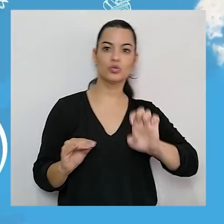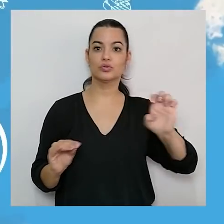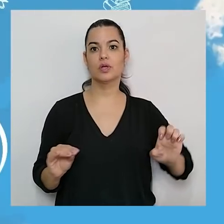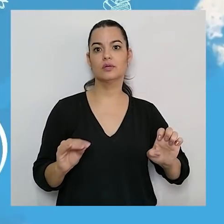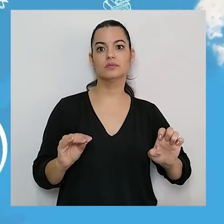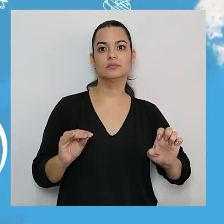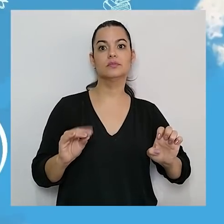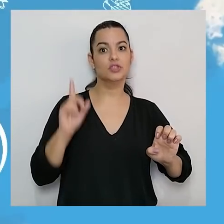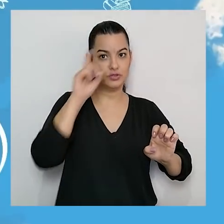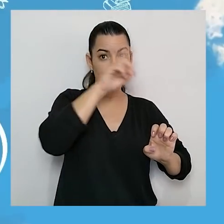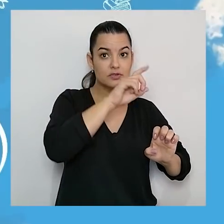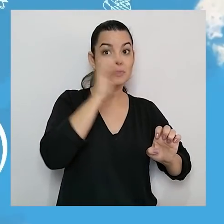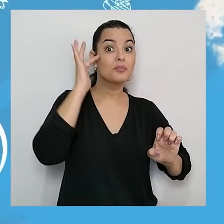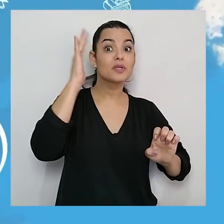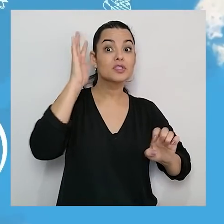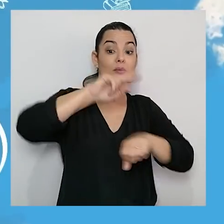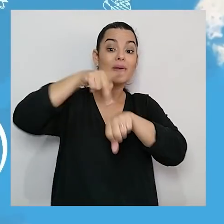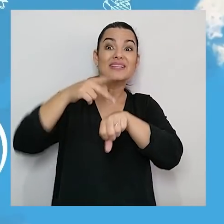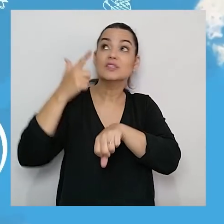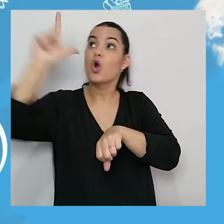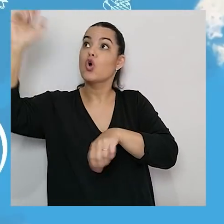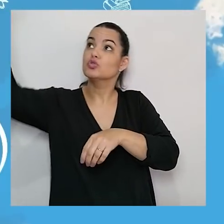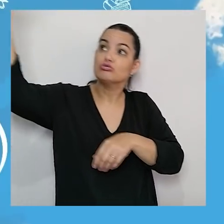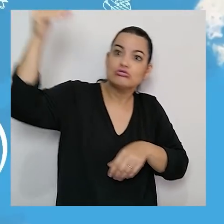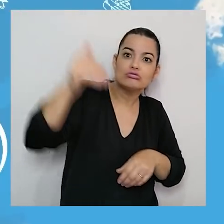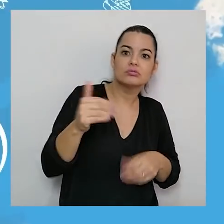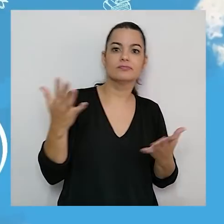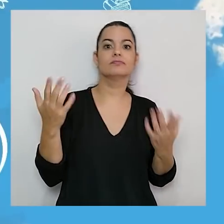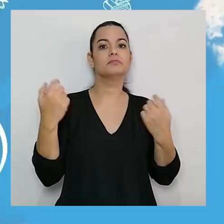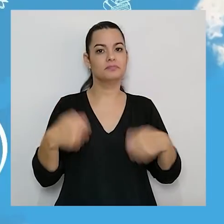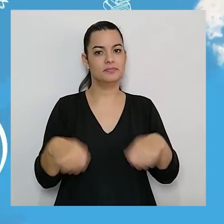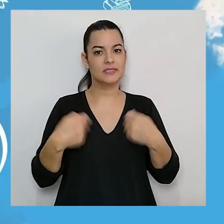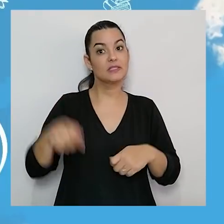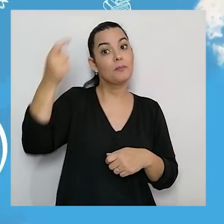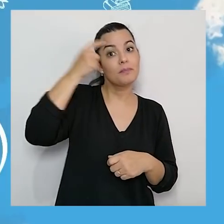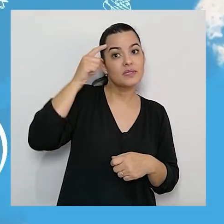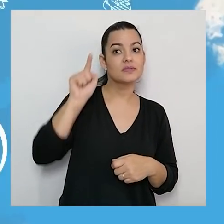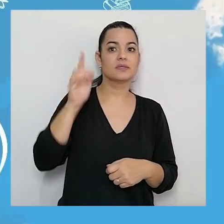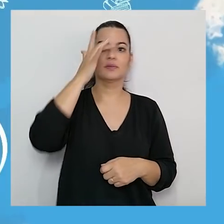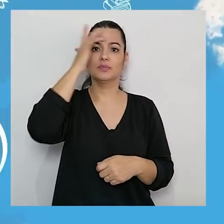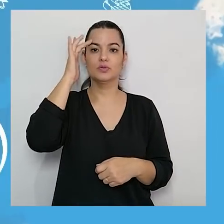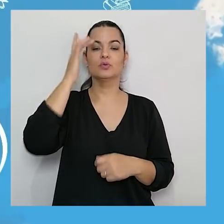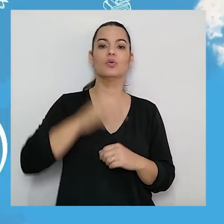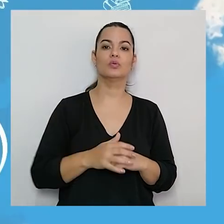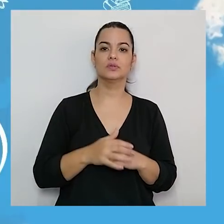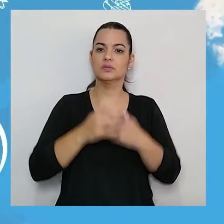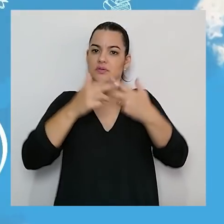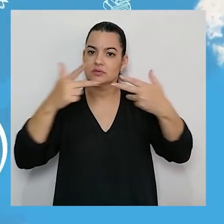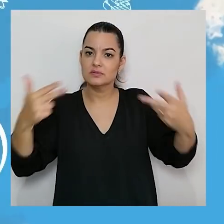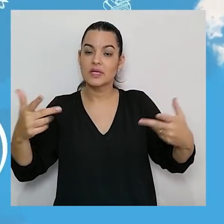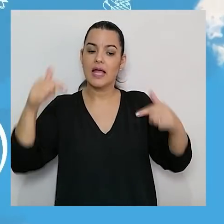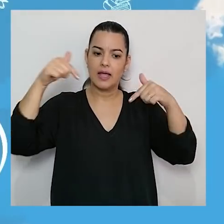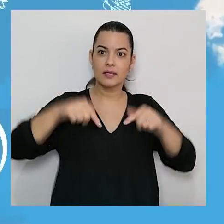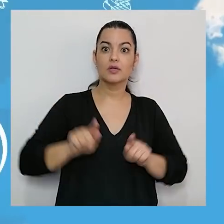difícil. Então, eu também tenho que pensar nessas pessoas. Nós temos muita gente